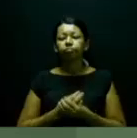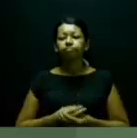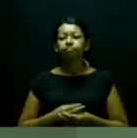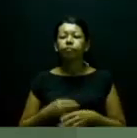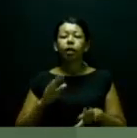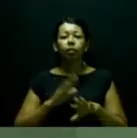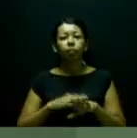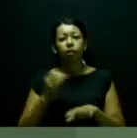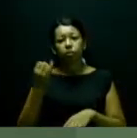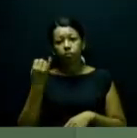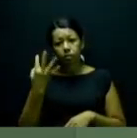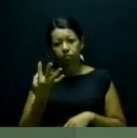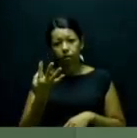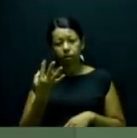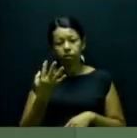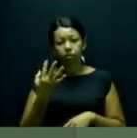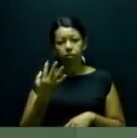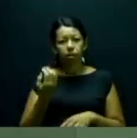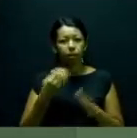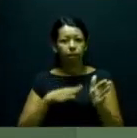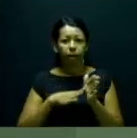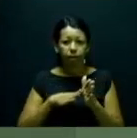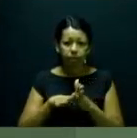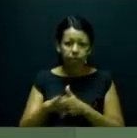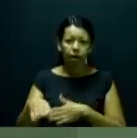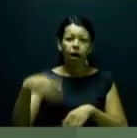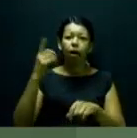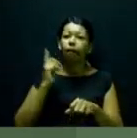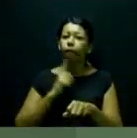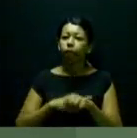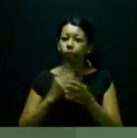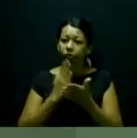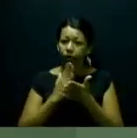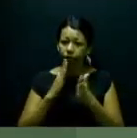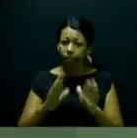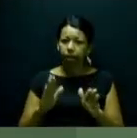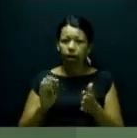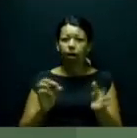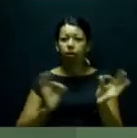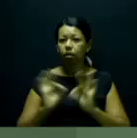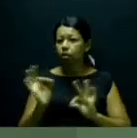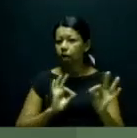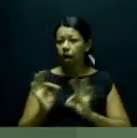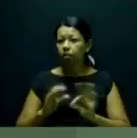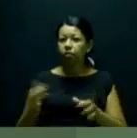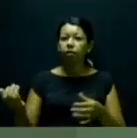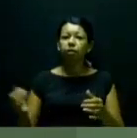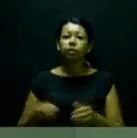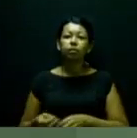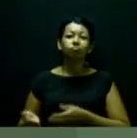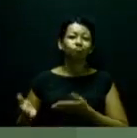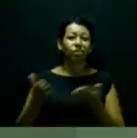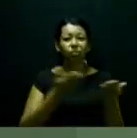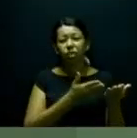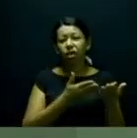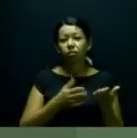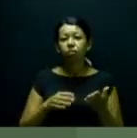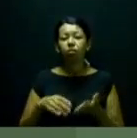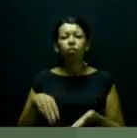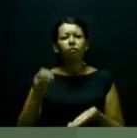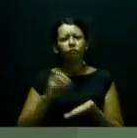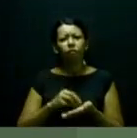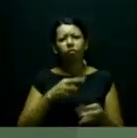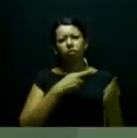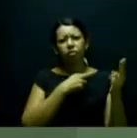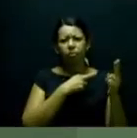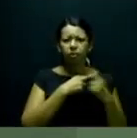Provavelmente, mais uma vez, vai passar o prazo e nada vai ter sido encaminhado. É muita irresponsabilidade. Tudo